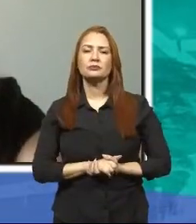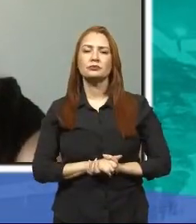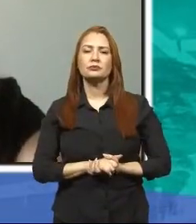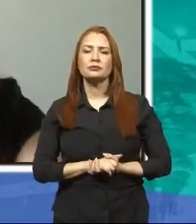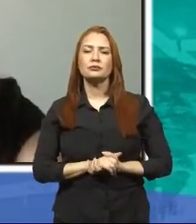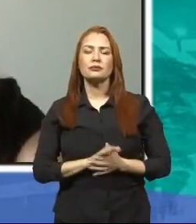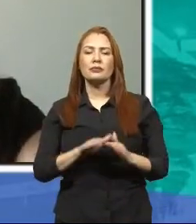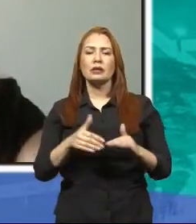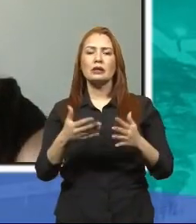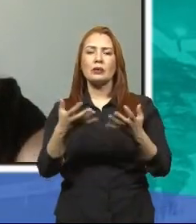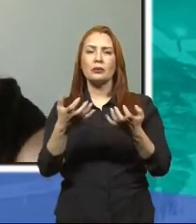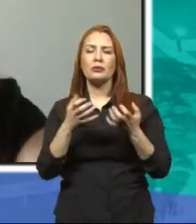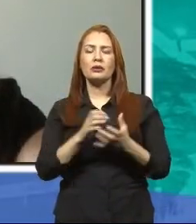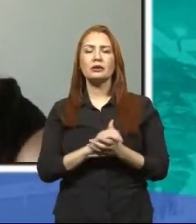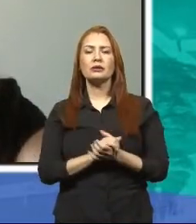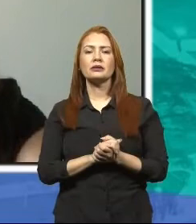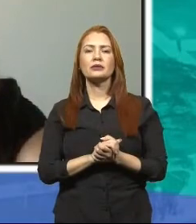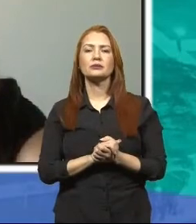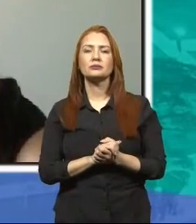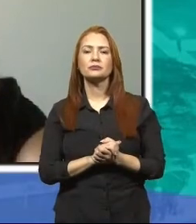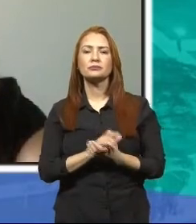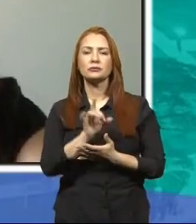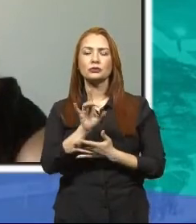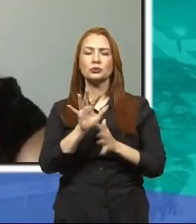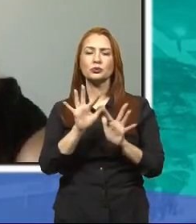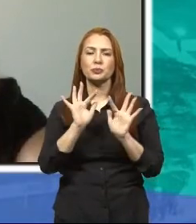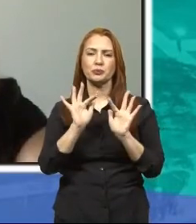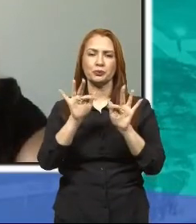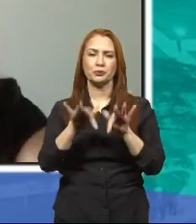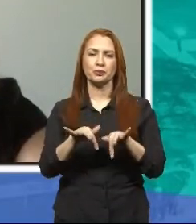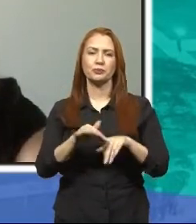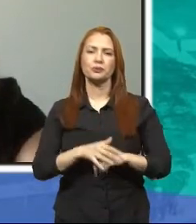começar aqui, né, para finalizar, né,